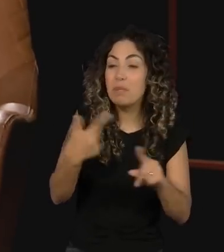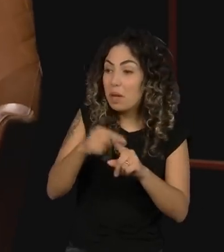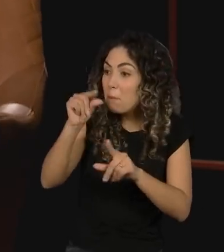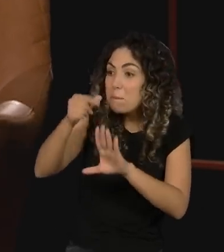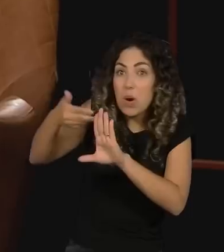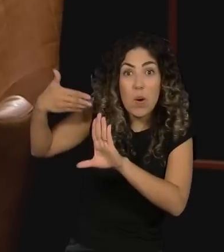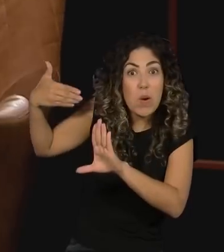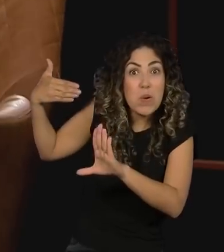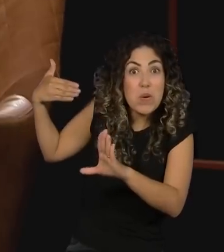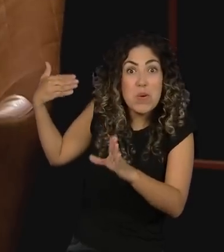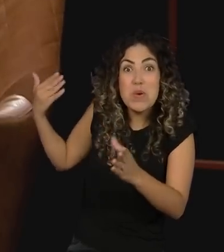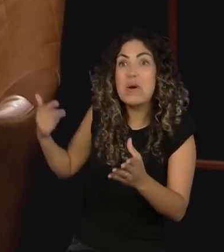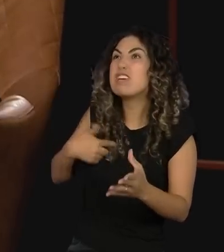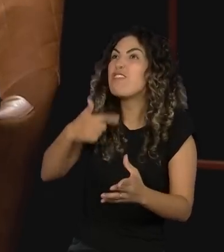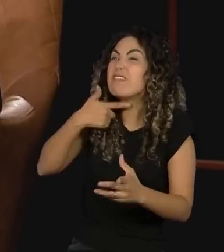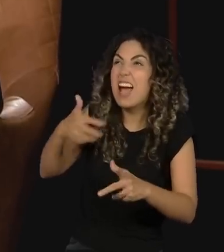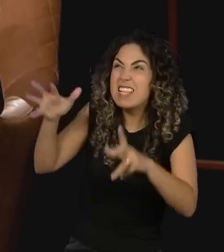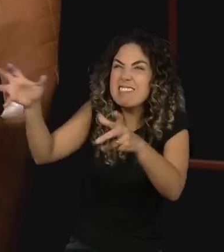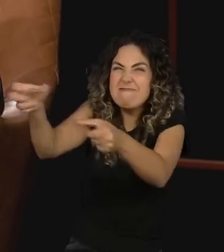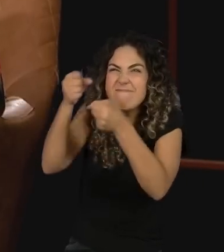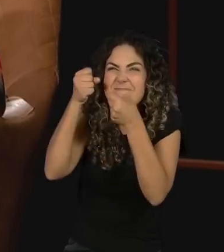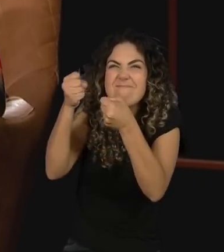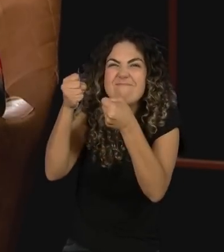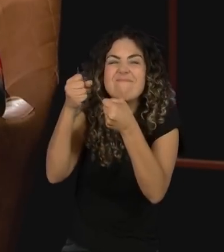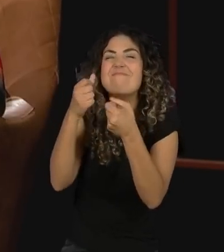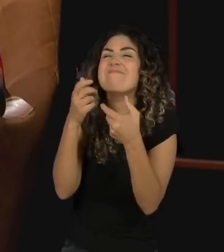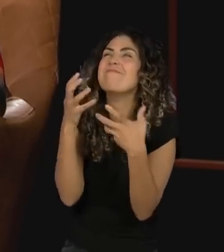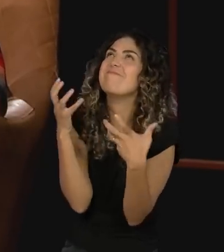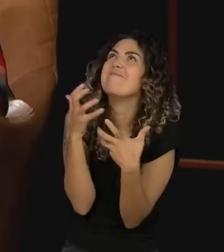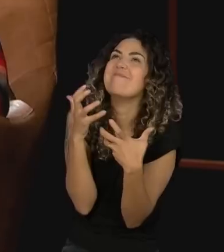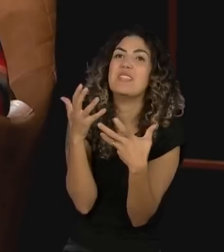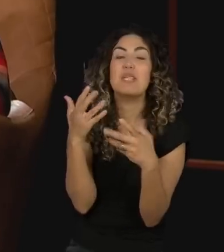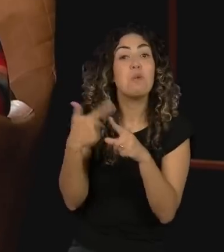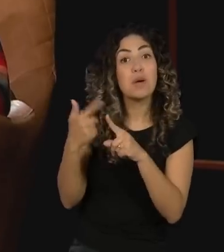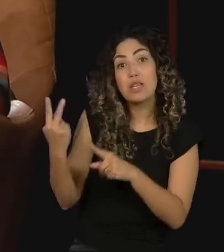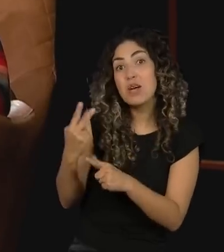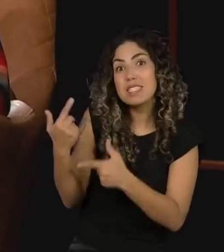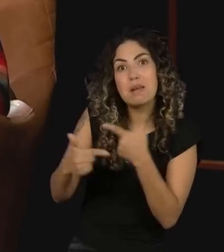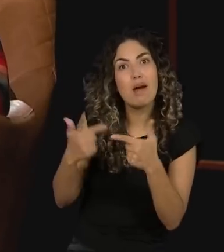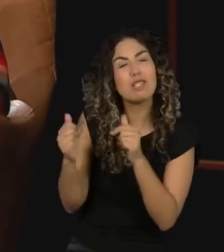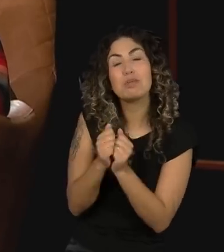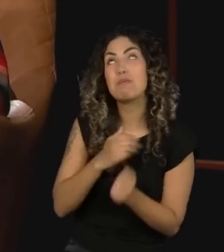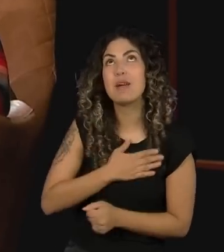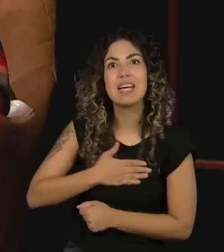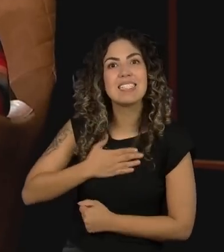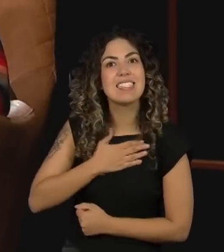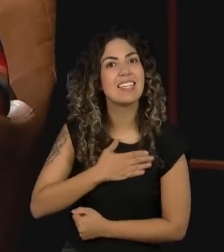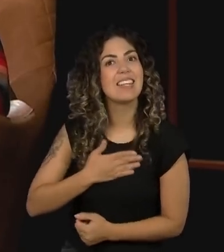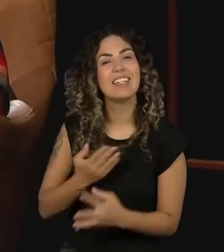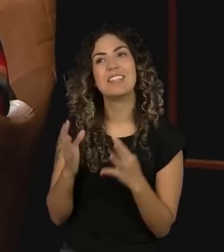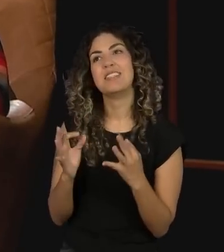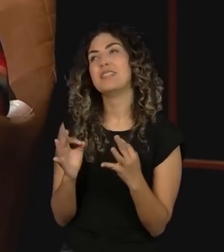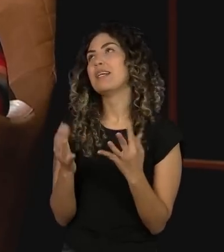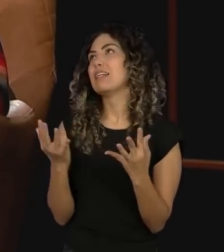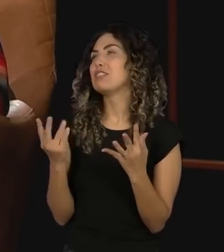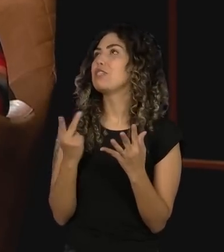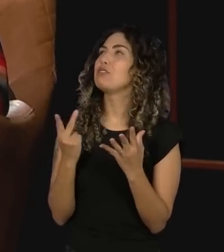Dá vontade de pegar ela e a nossa dupla está sendo tão prazerosa, sabe? A